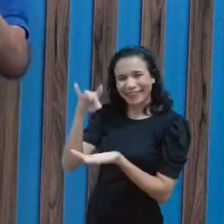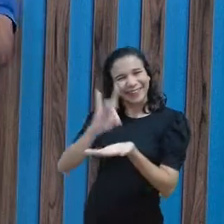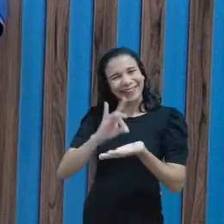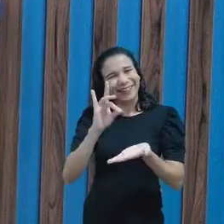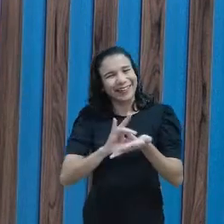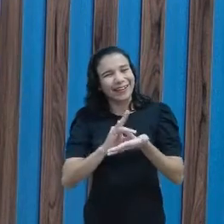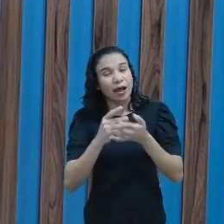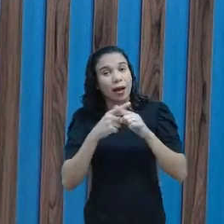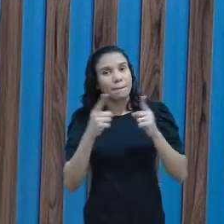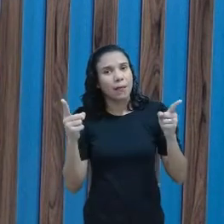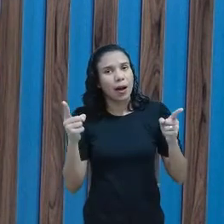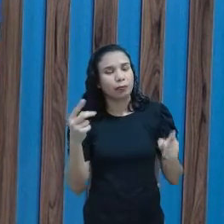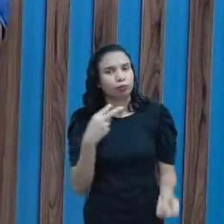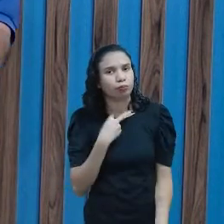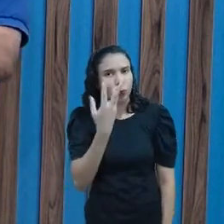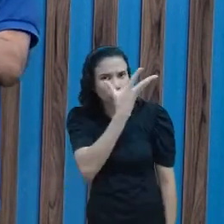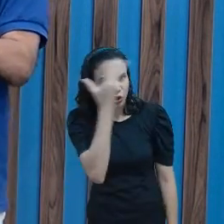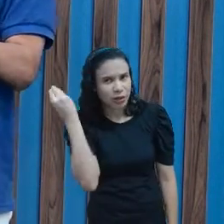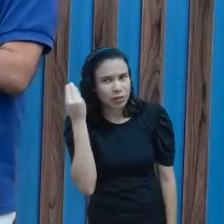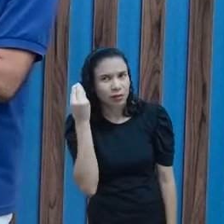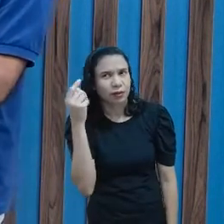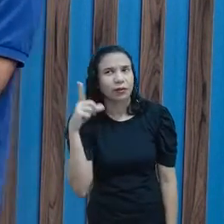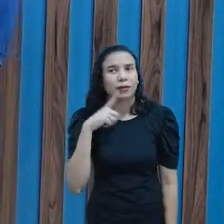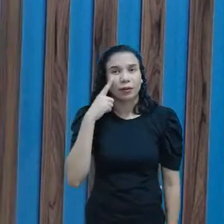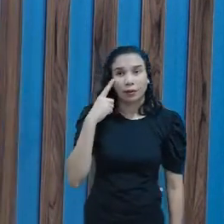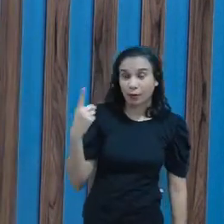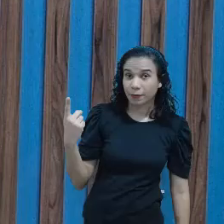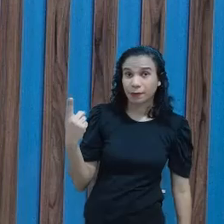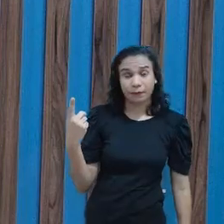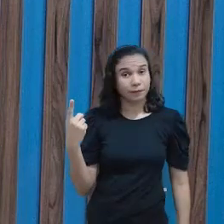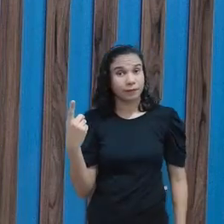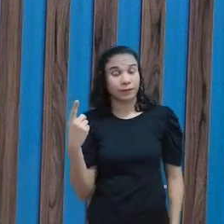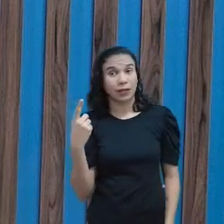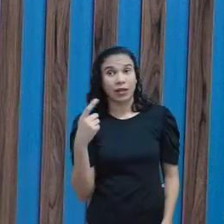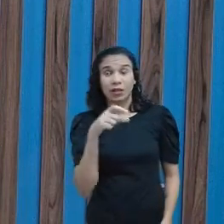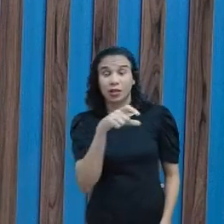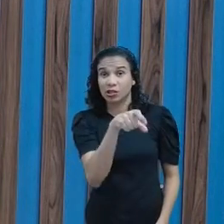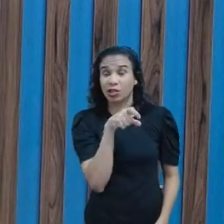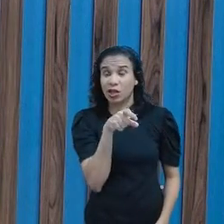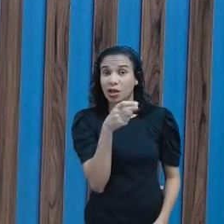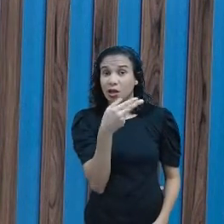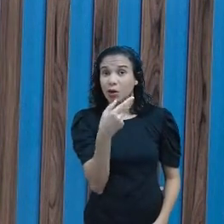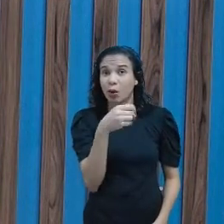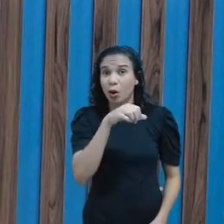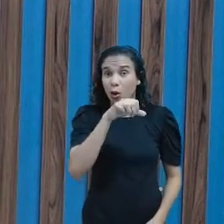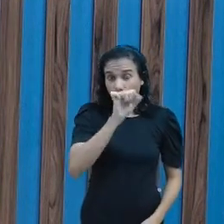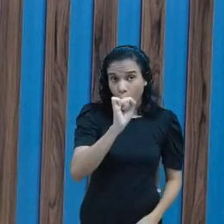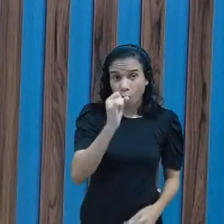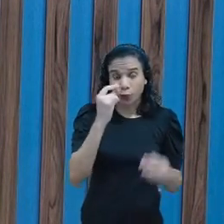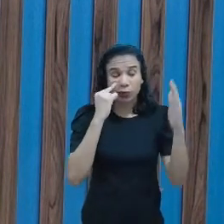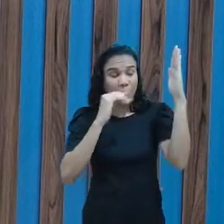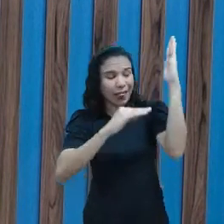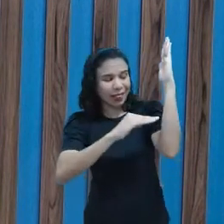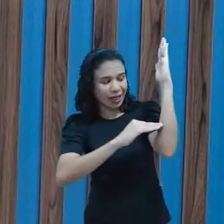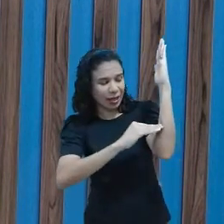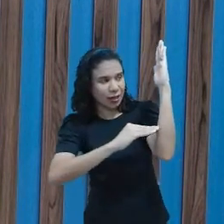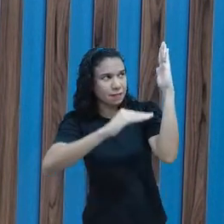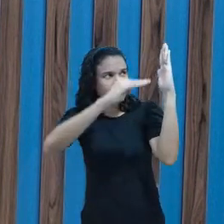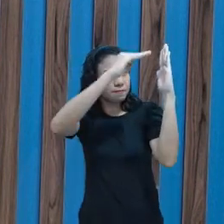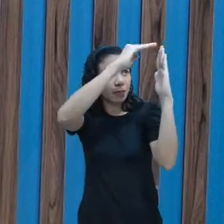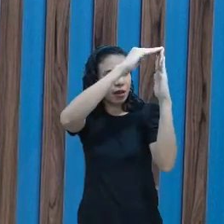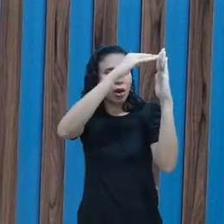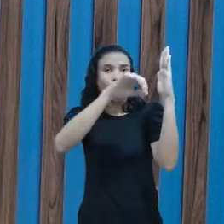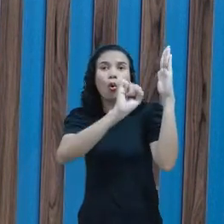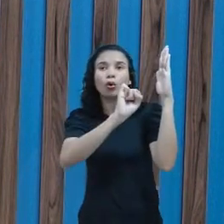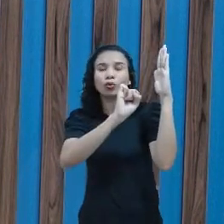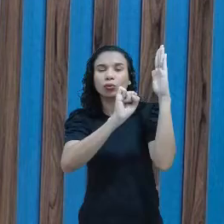show. Mas não esquecendo que Ricardinho encontrou o x igual a 8 aqui, é dizer que daqui para cá é 8,